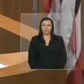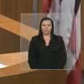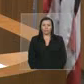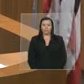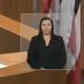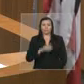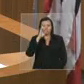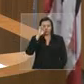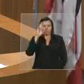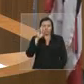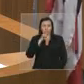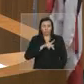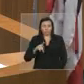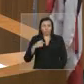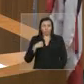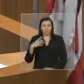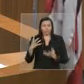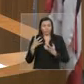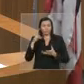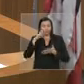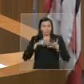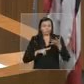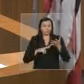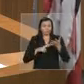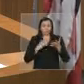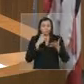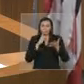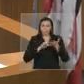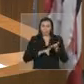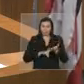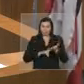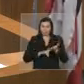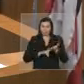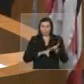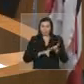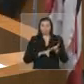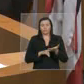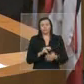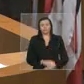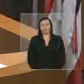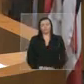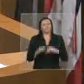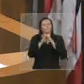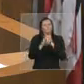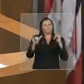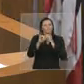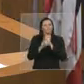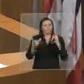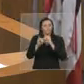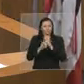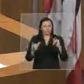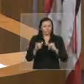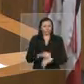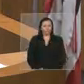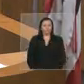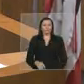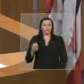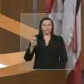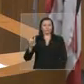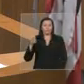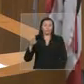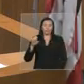Quero ler aqui uma carta amplamente divulgada na imprensa do ex-deputado